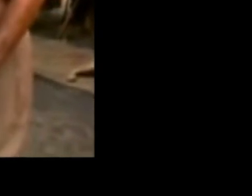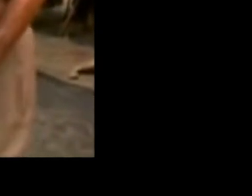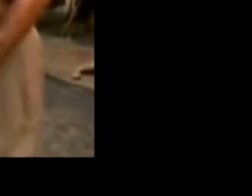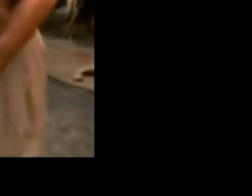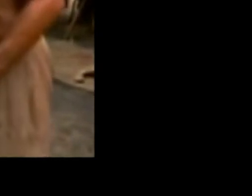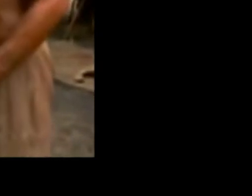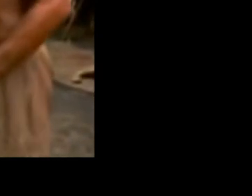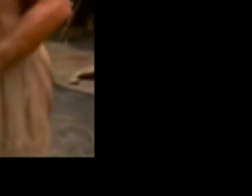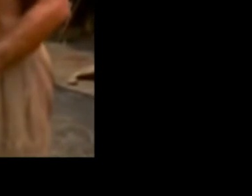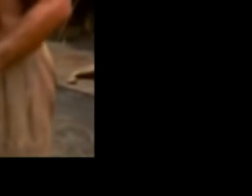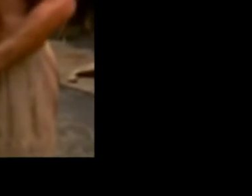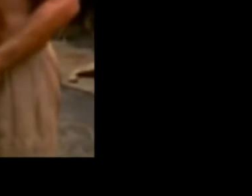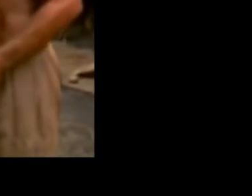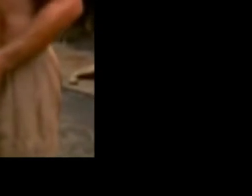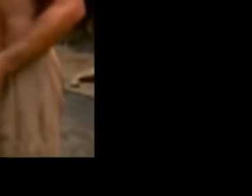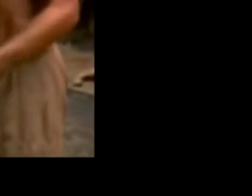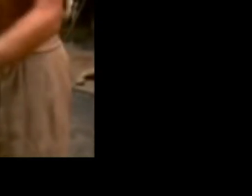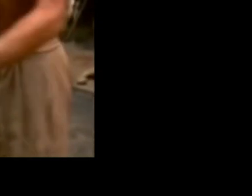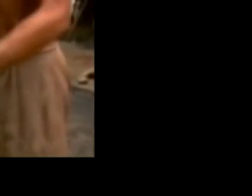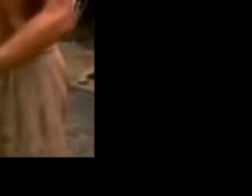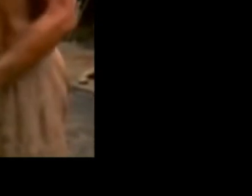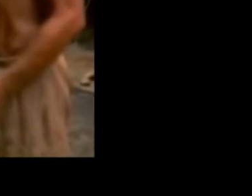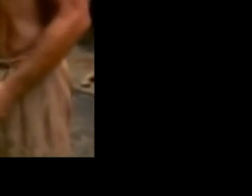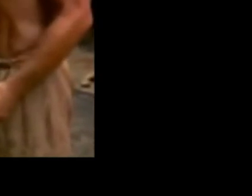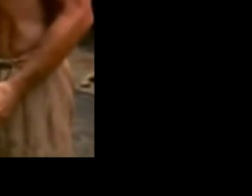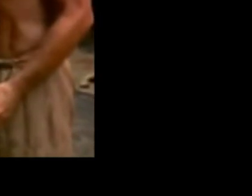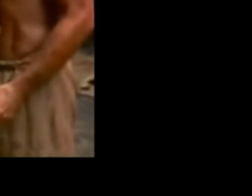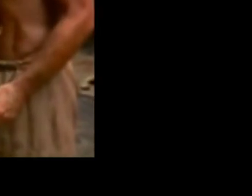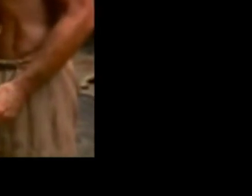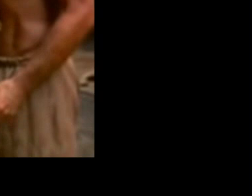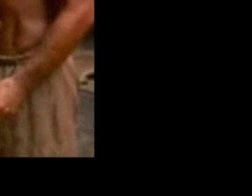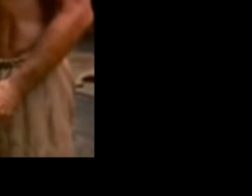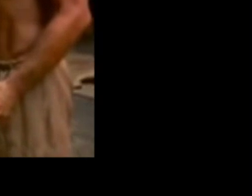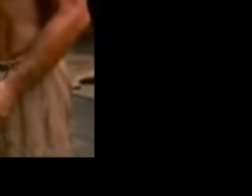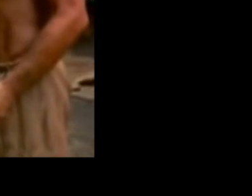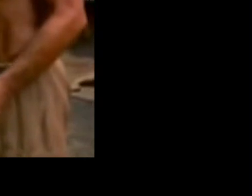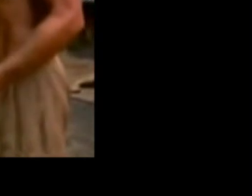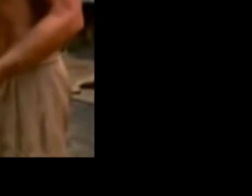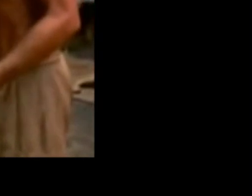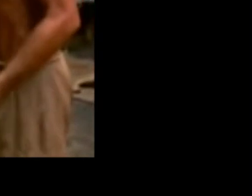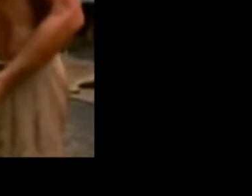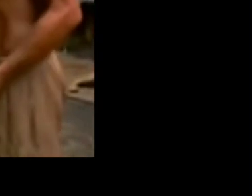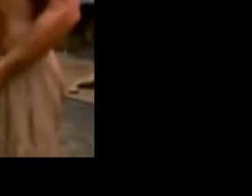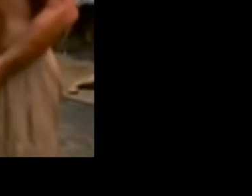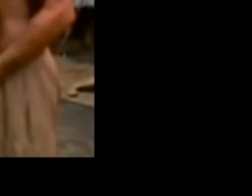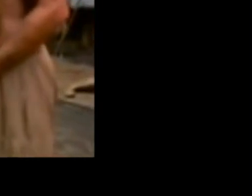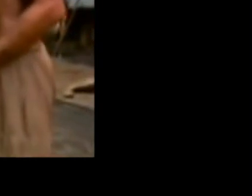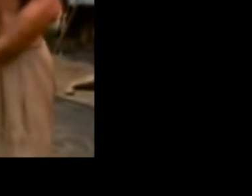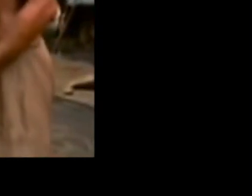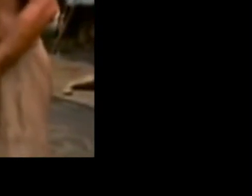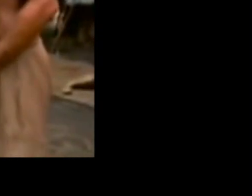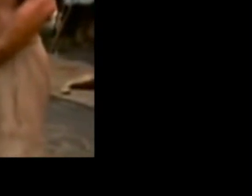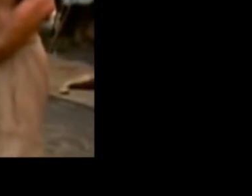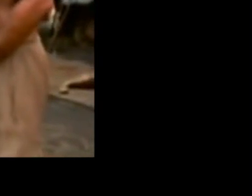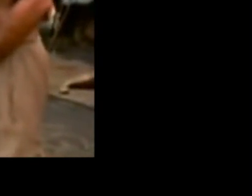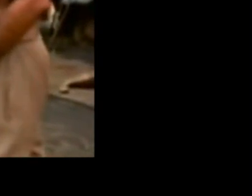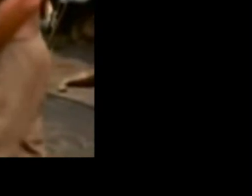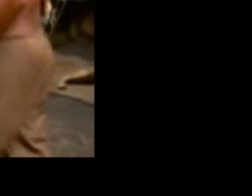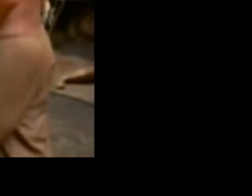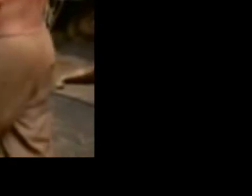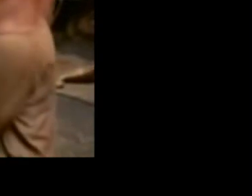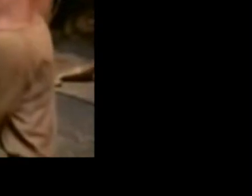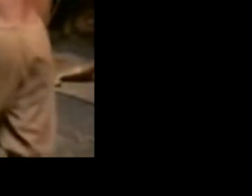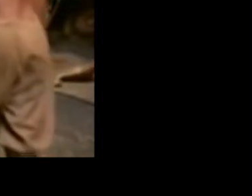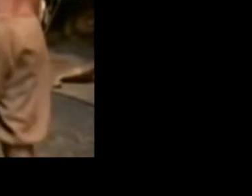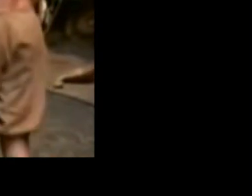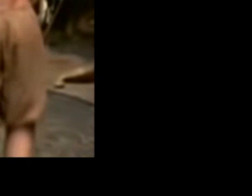Sortez-vous? Je servais le seigneur Yves Gagnon à Guanabara. Je vous prie de dire à ces sauvages que je suis français. J'ai dû abandonner la forteresse, après j'ai rencontré des